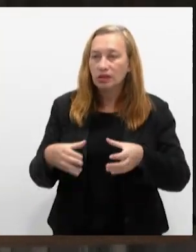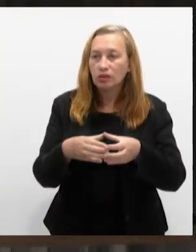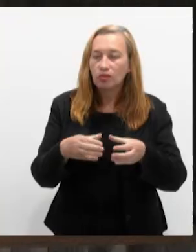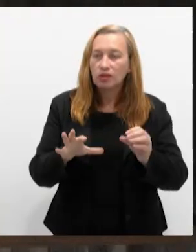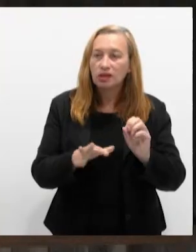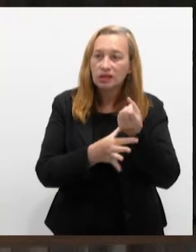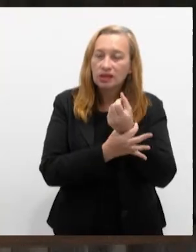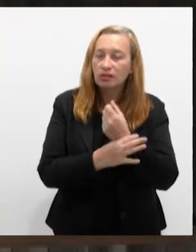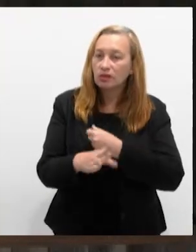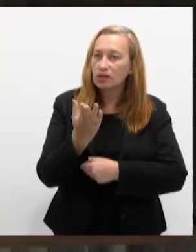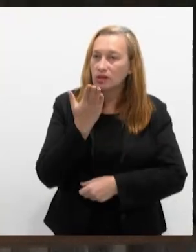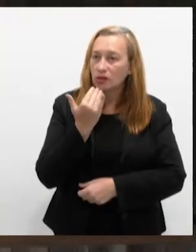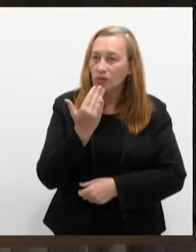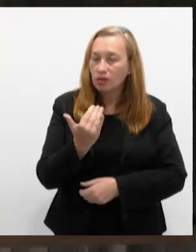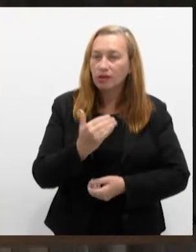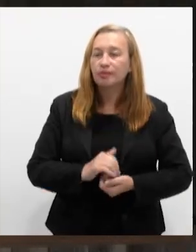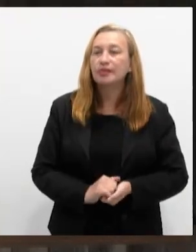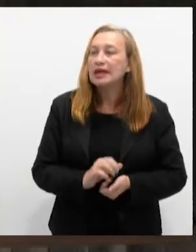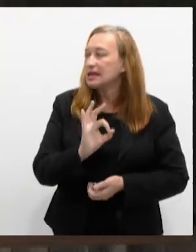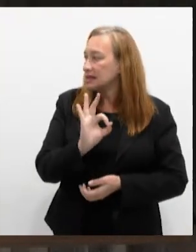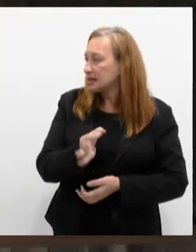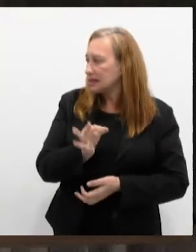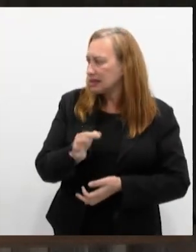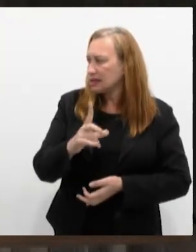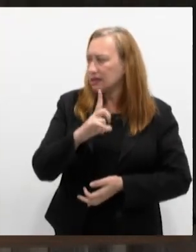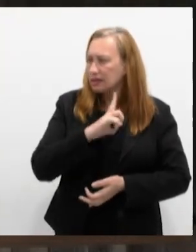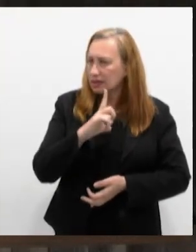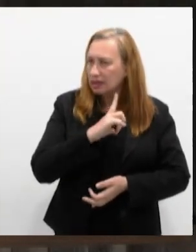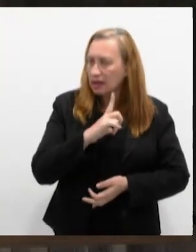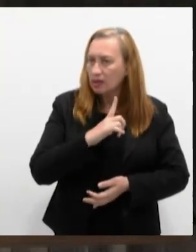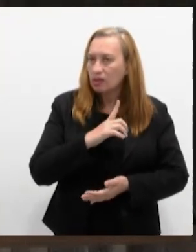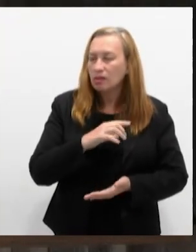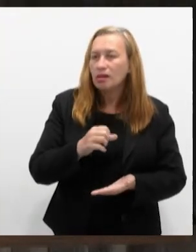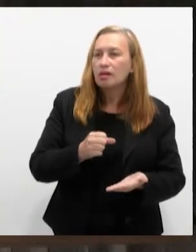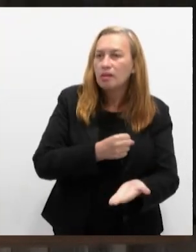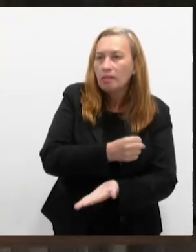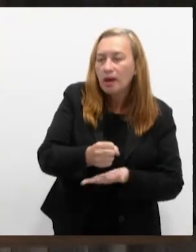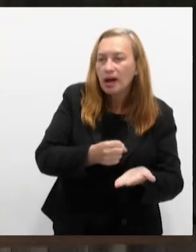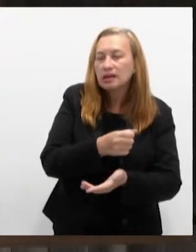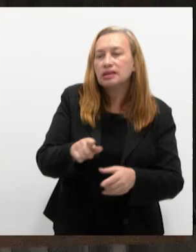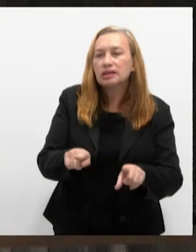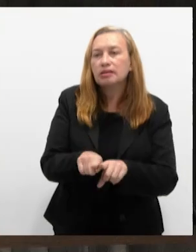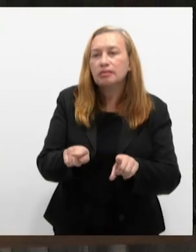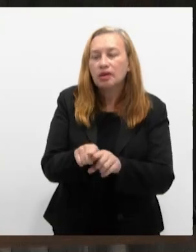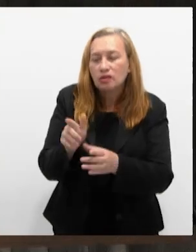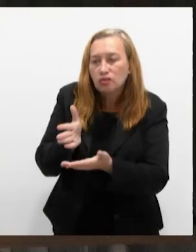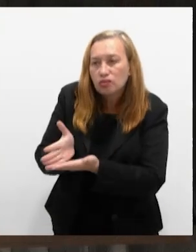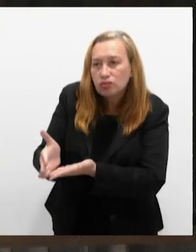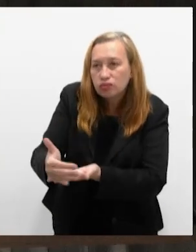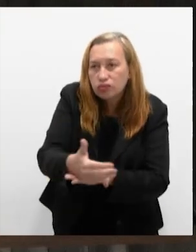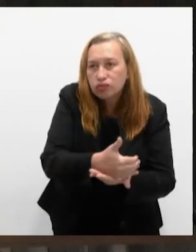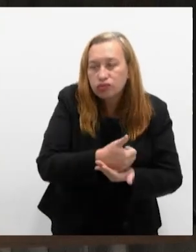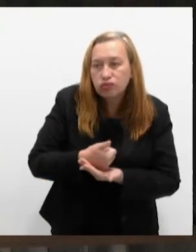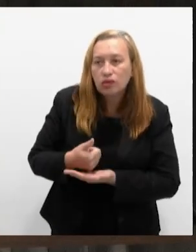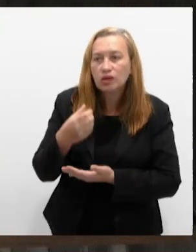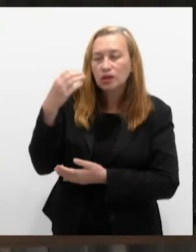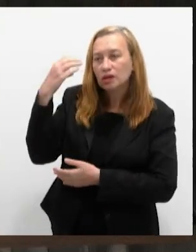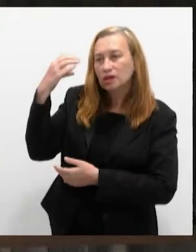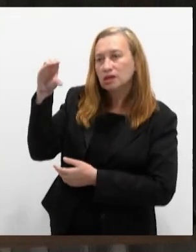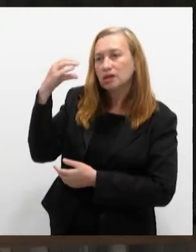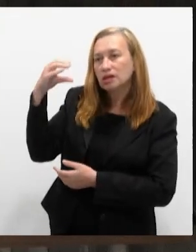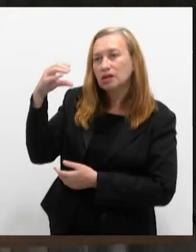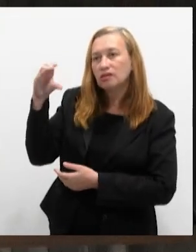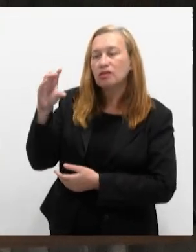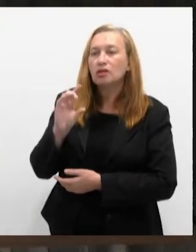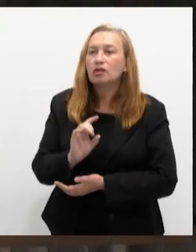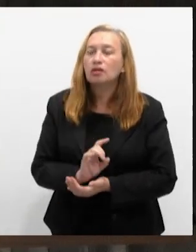Segurança Alimentar. Tenho certeza, e embasada também em dados científicos, que